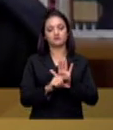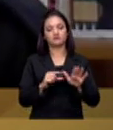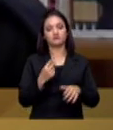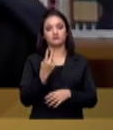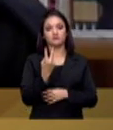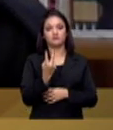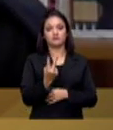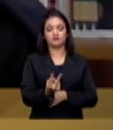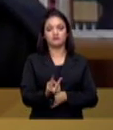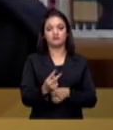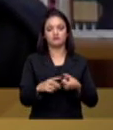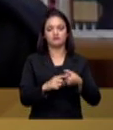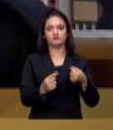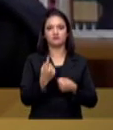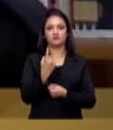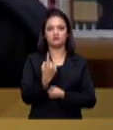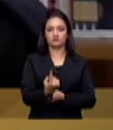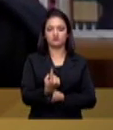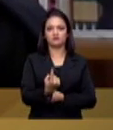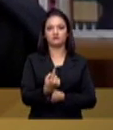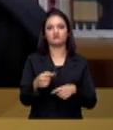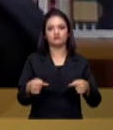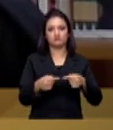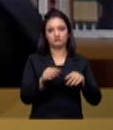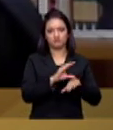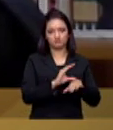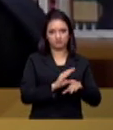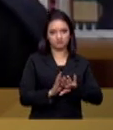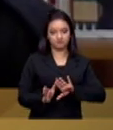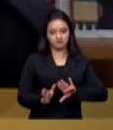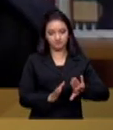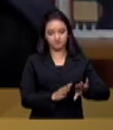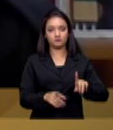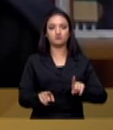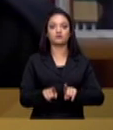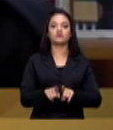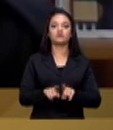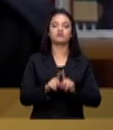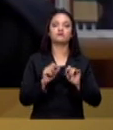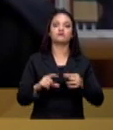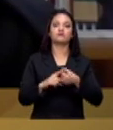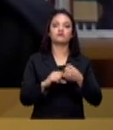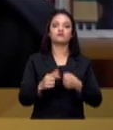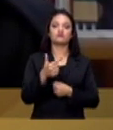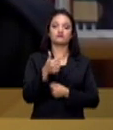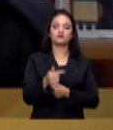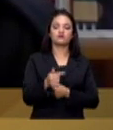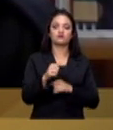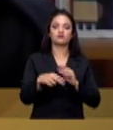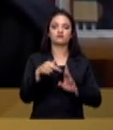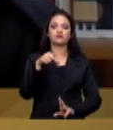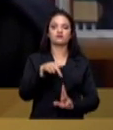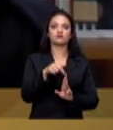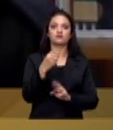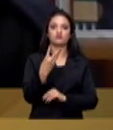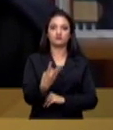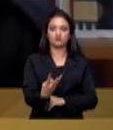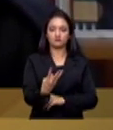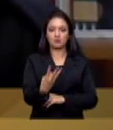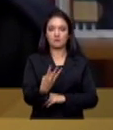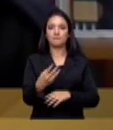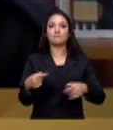2º, artigo 1º, também rejeito, quanto ao artigo 7º, inciso 3º,